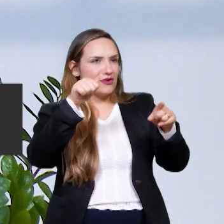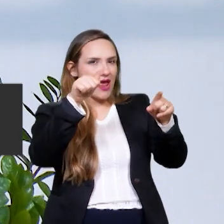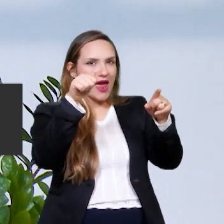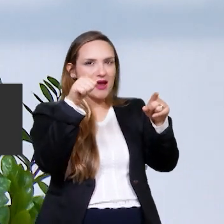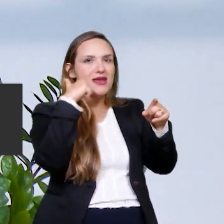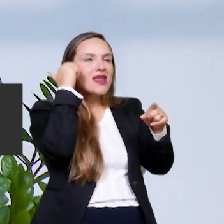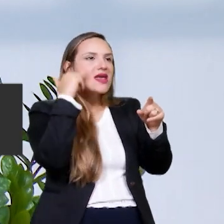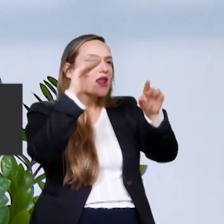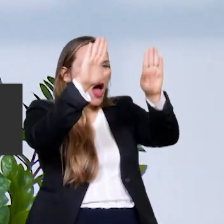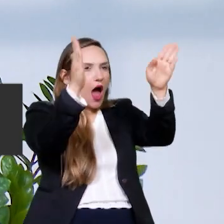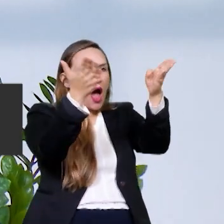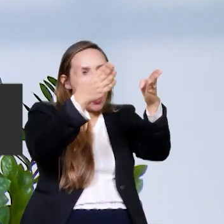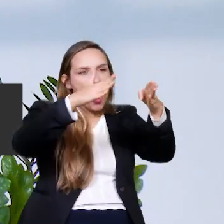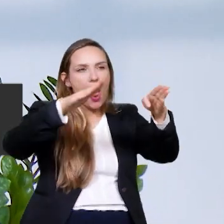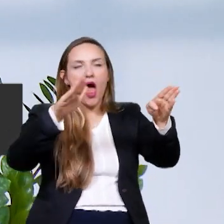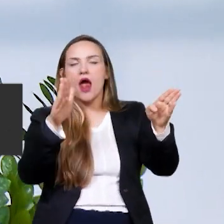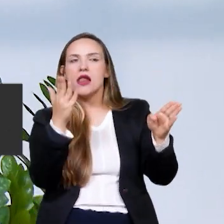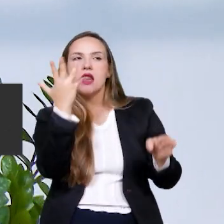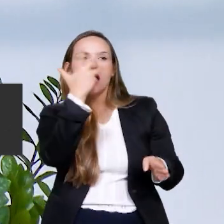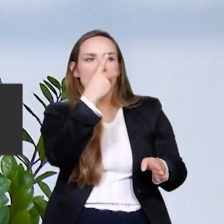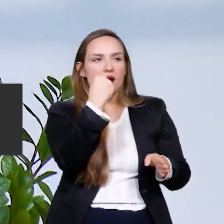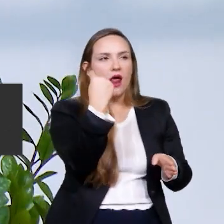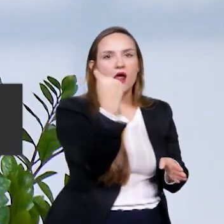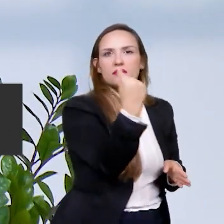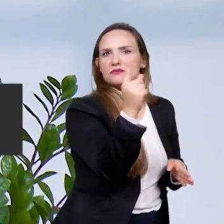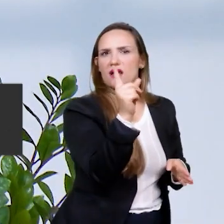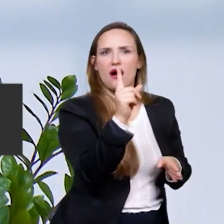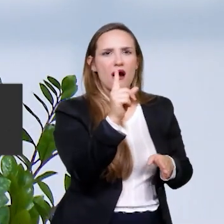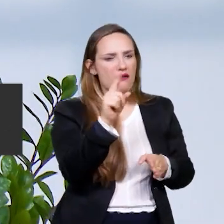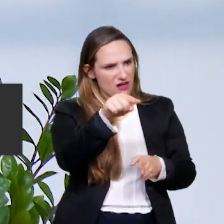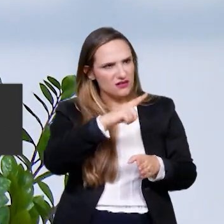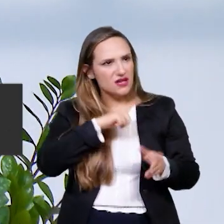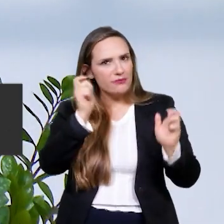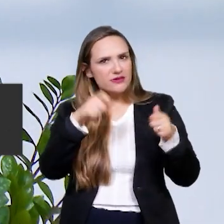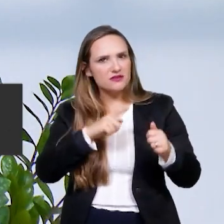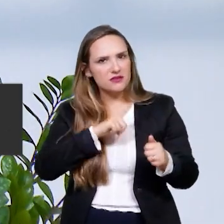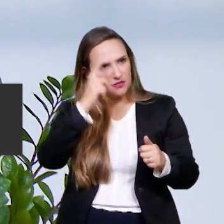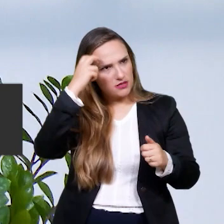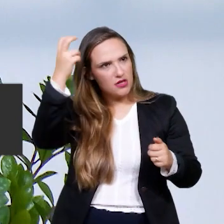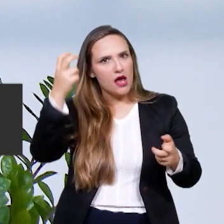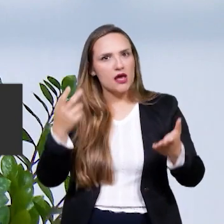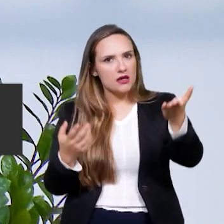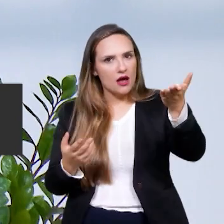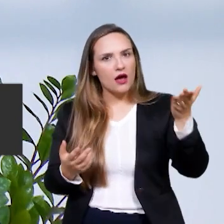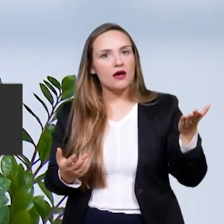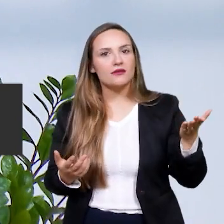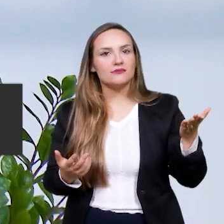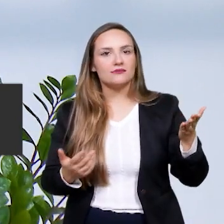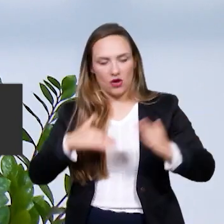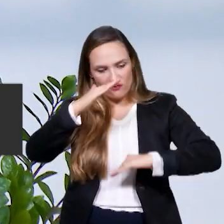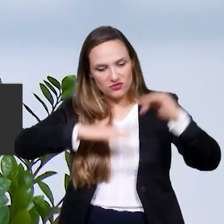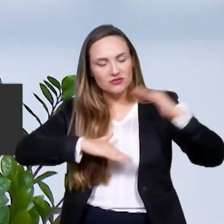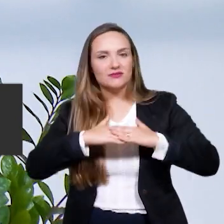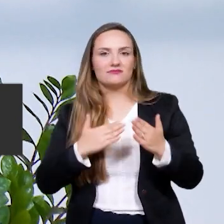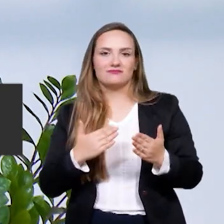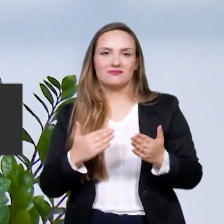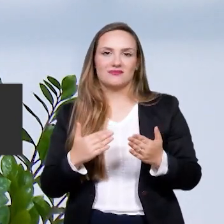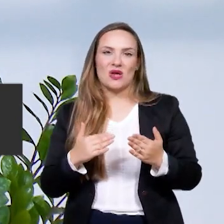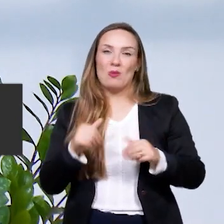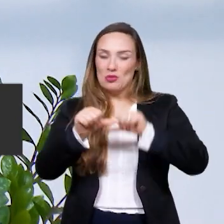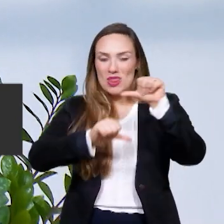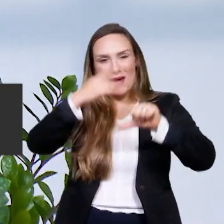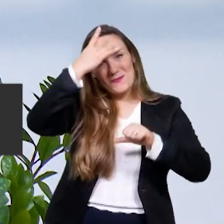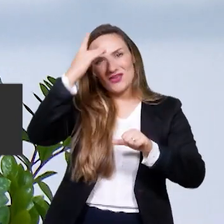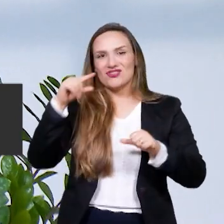sensual. Mas como a gente faz para ressignificar isso? É um desafio. É